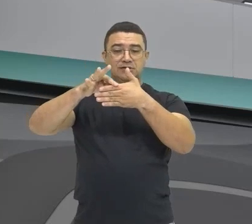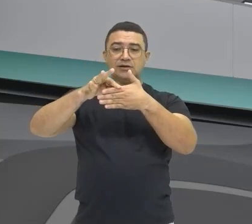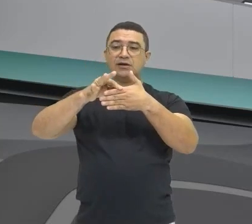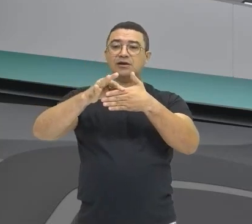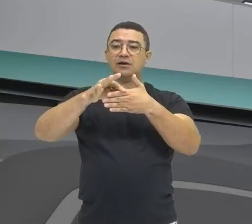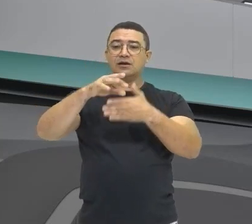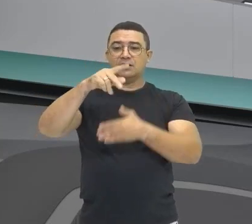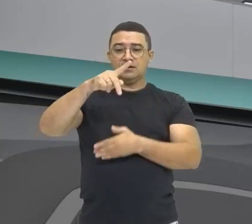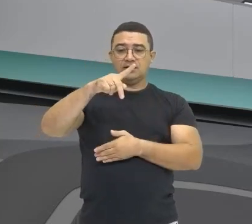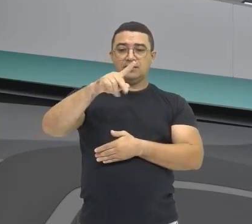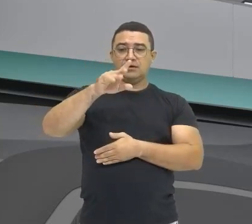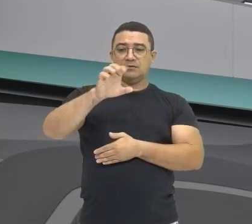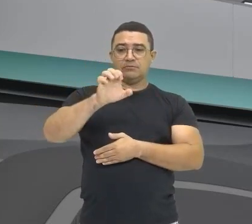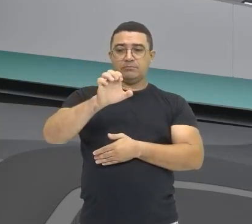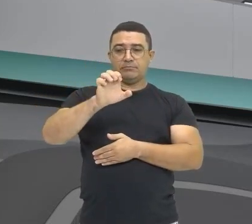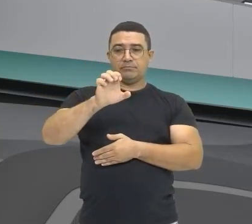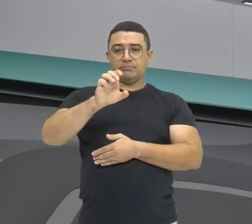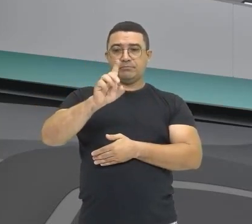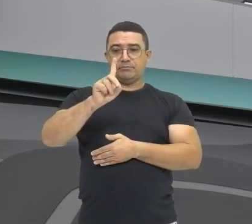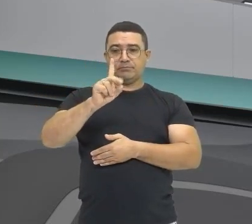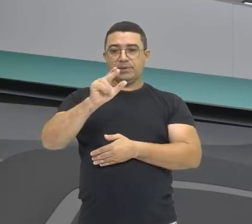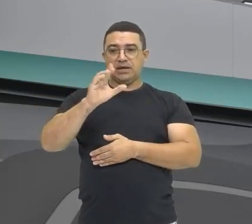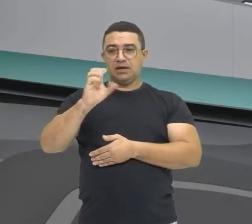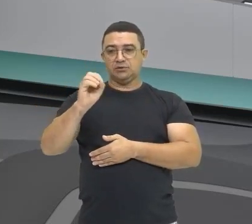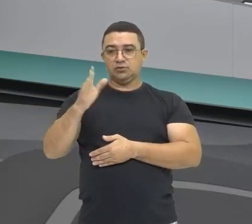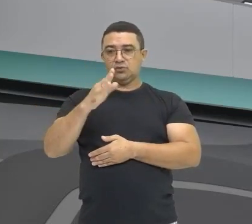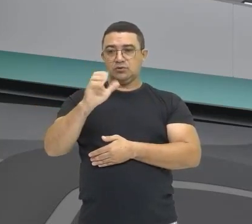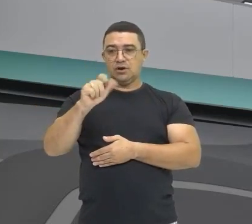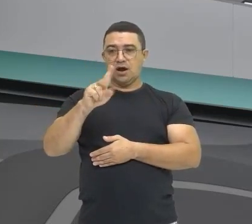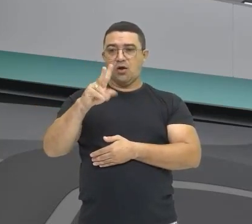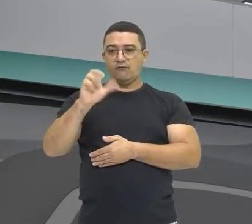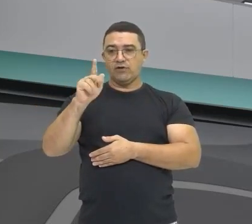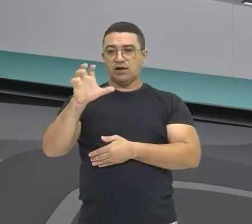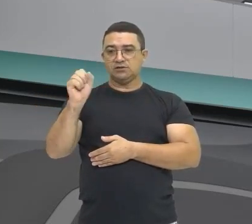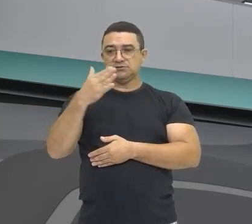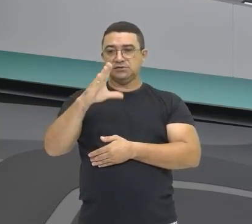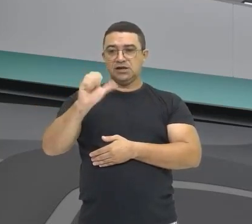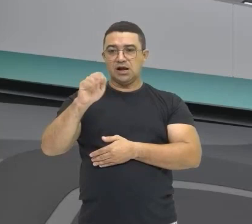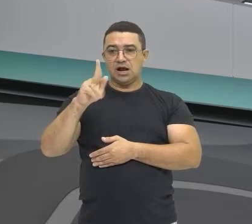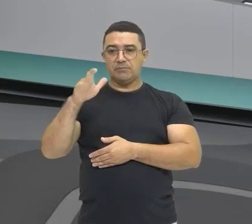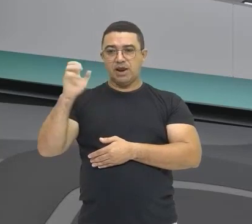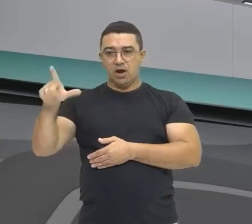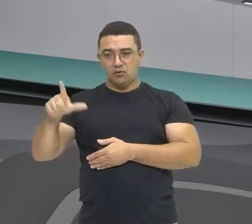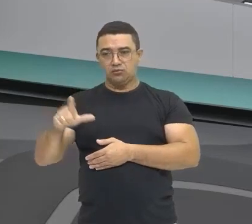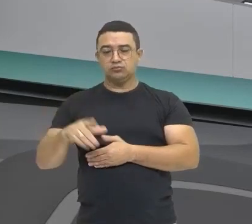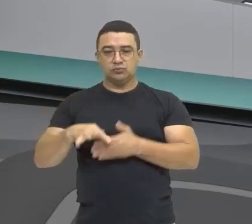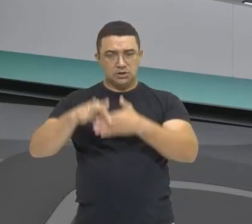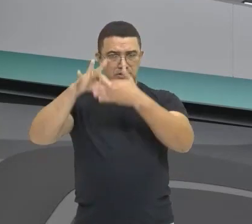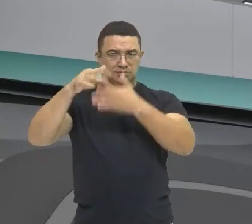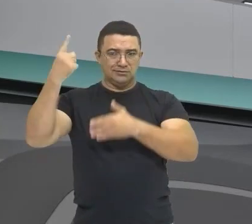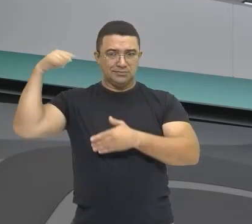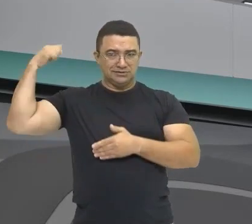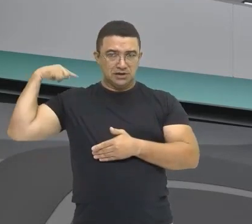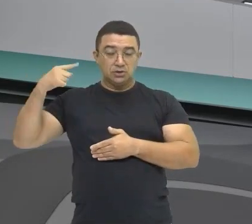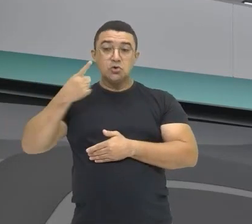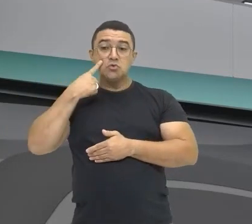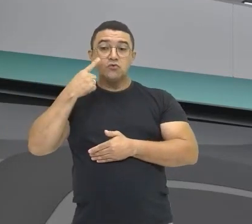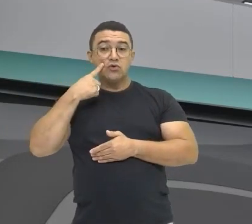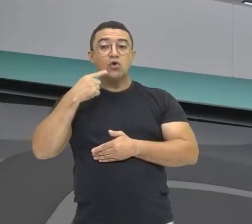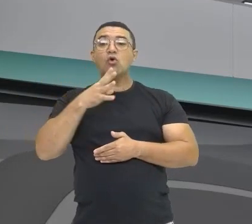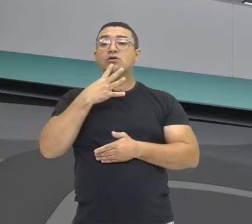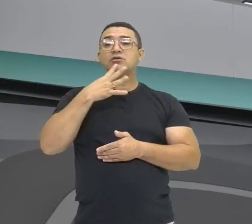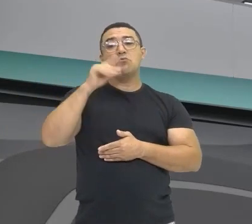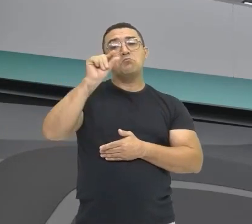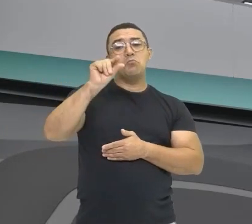suas 13 frotas e mais de 1000 marujos. Vamos então conhecer um pouco mais sobre o quinhentismo, o que que